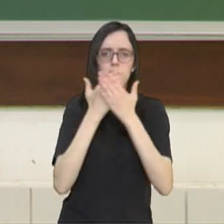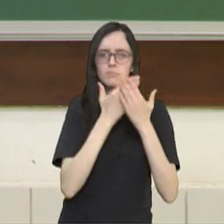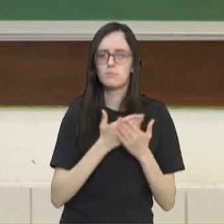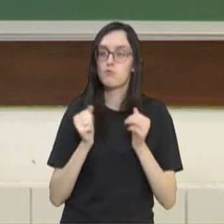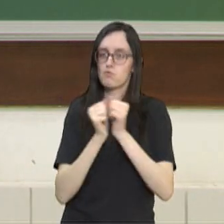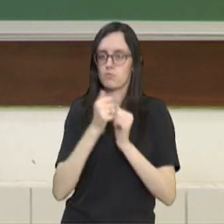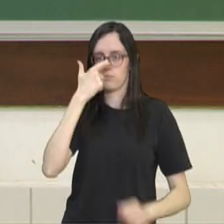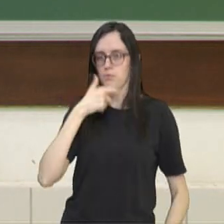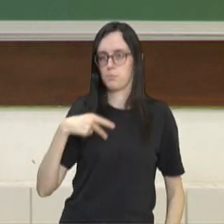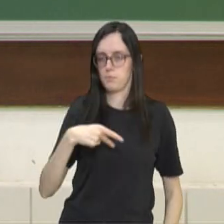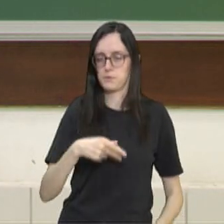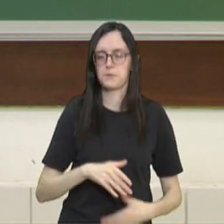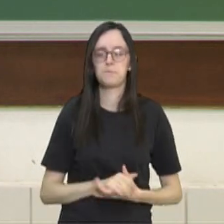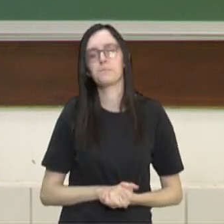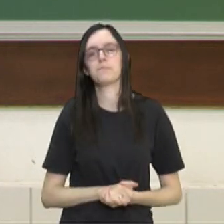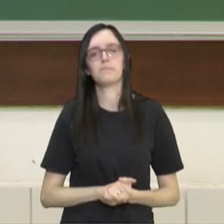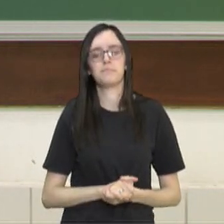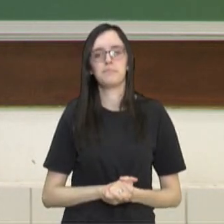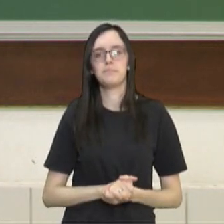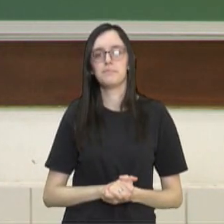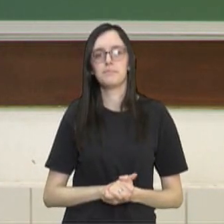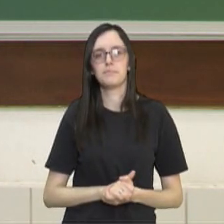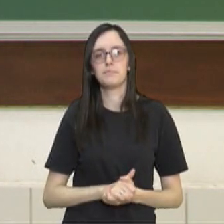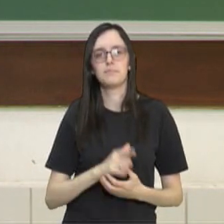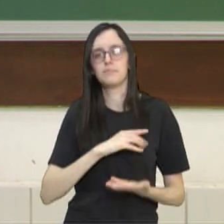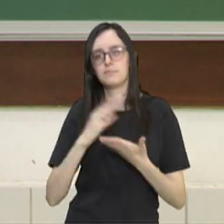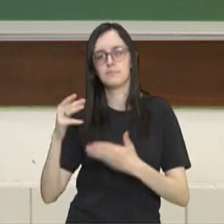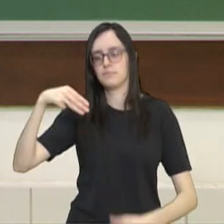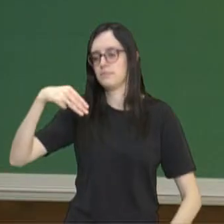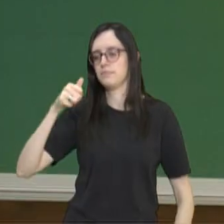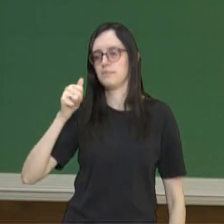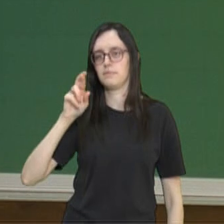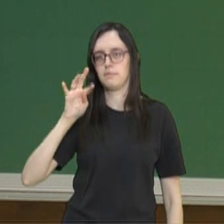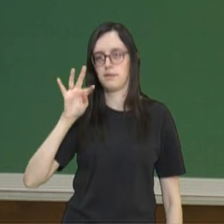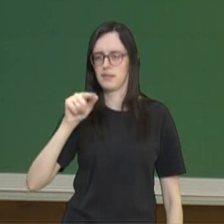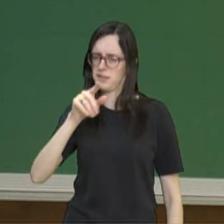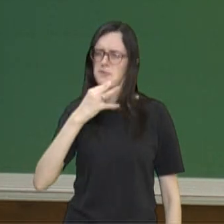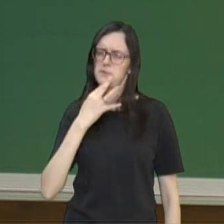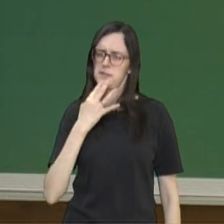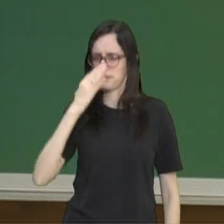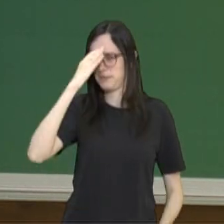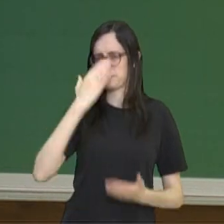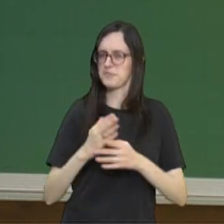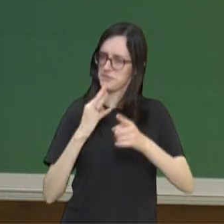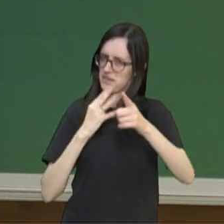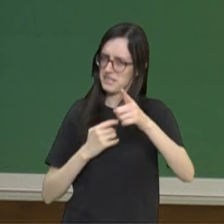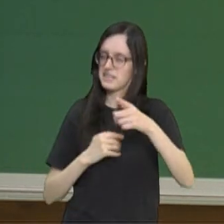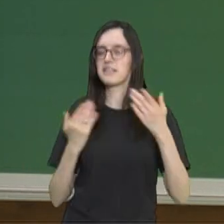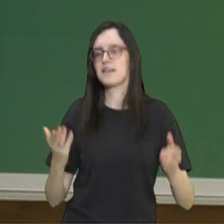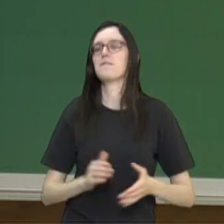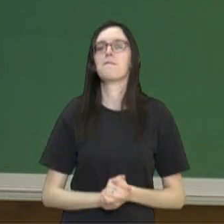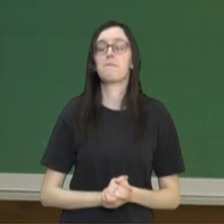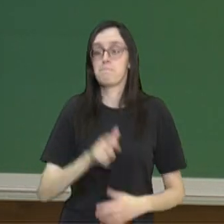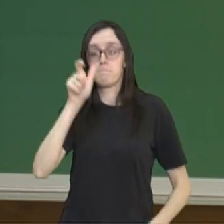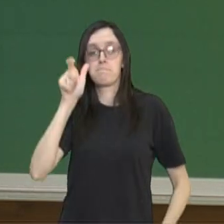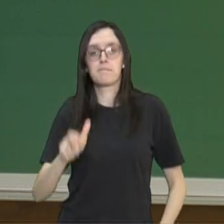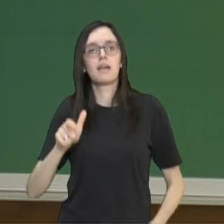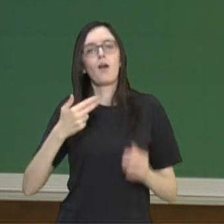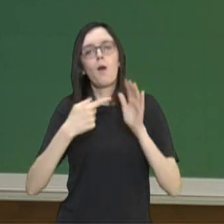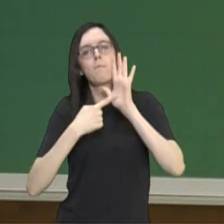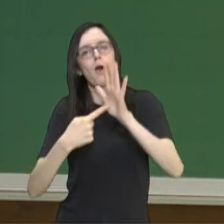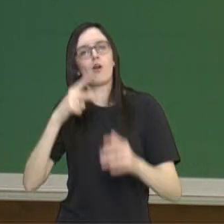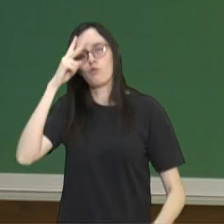Agora, nós vamos falar de uma questão que eu já dei uma pinceladinha, que é a questão do feminino, né? A gente já falou que o espaço que